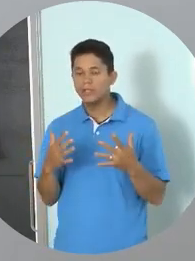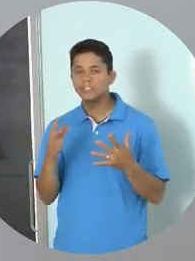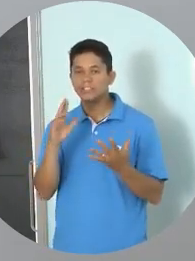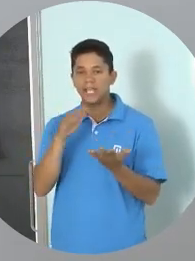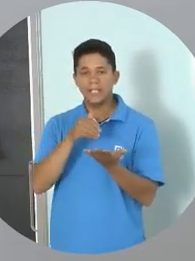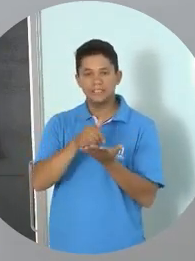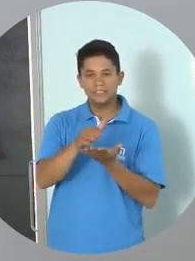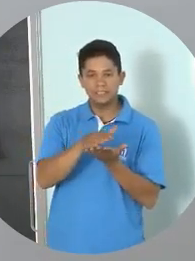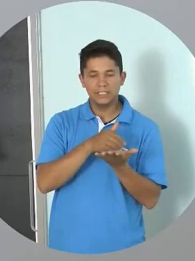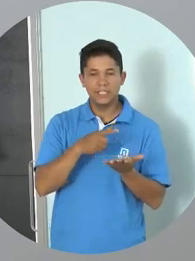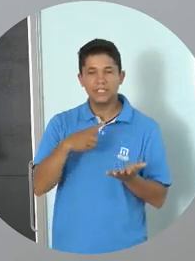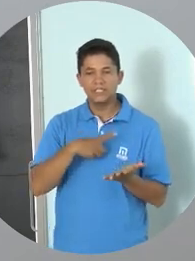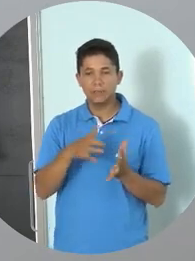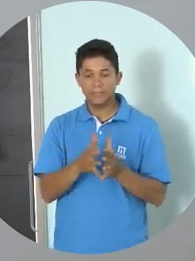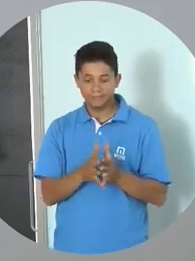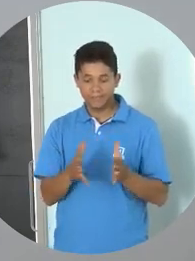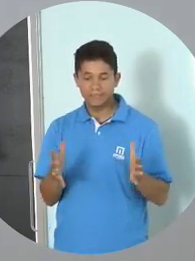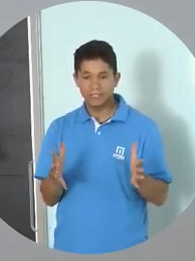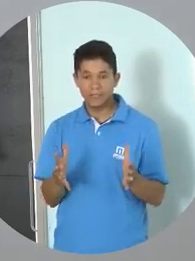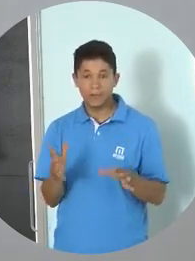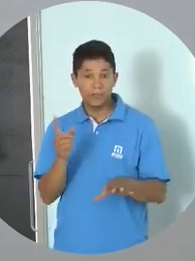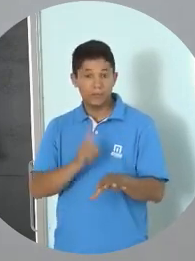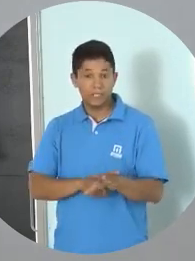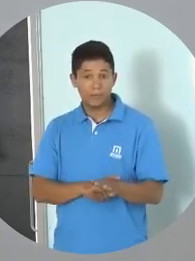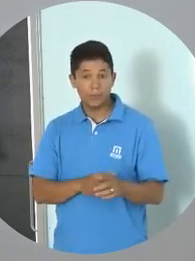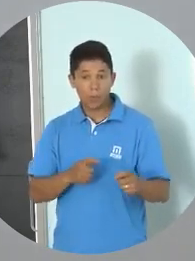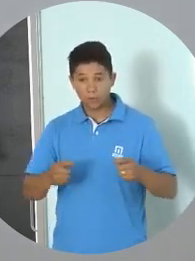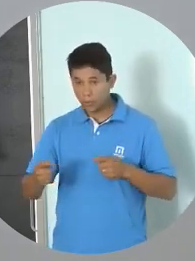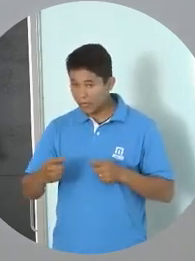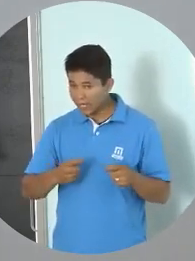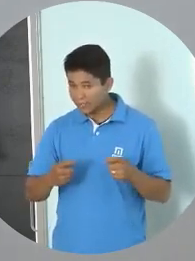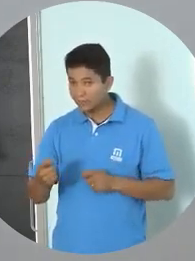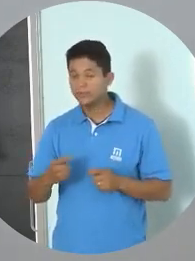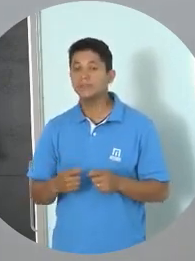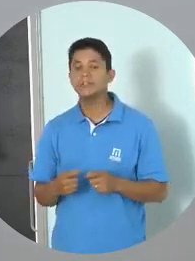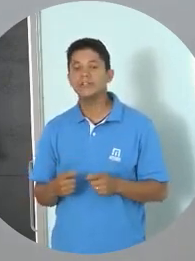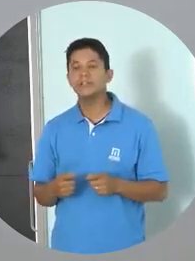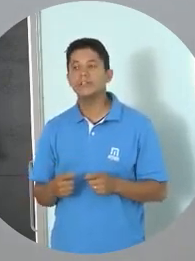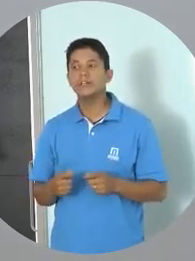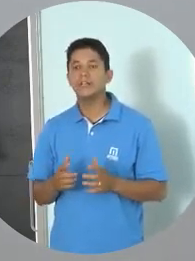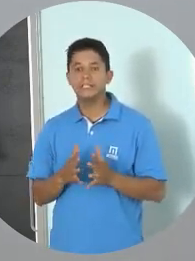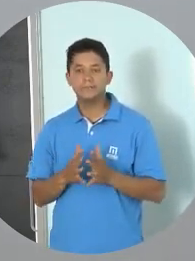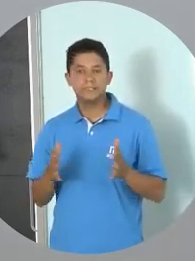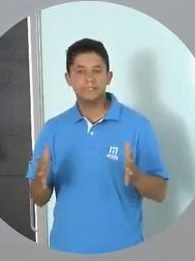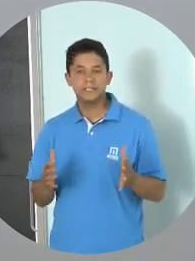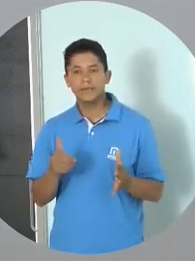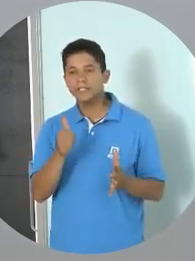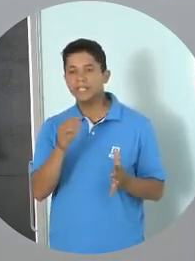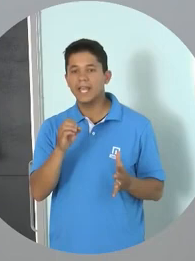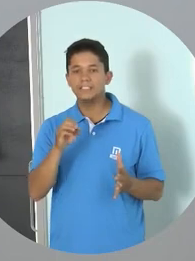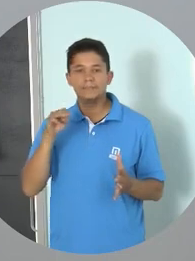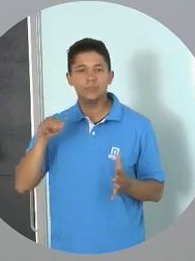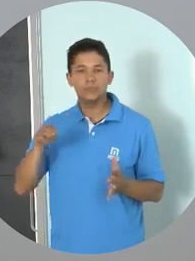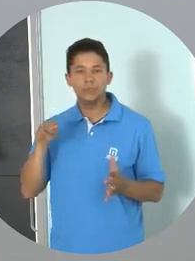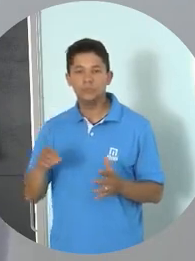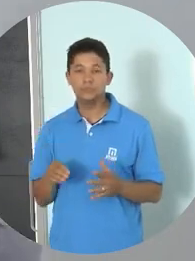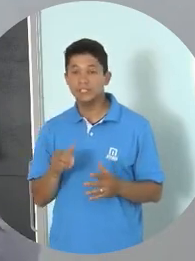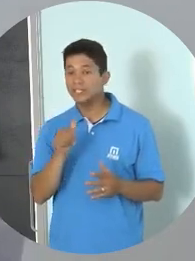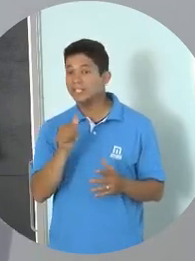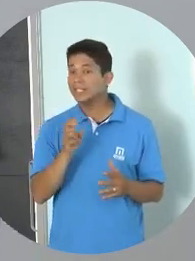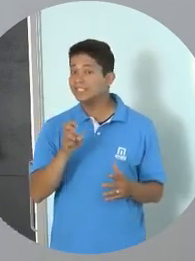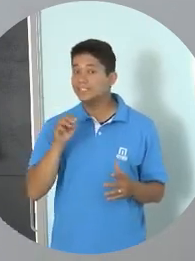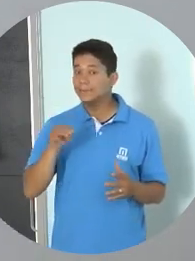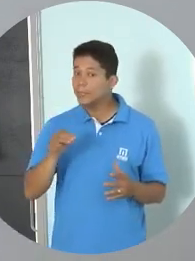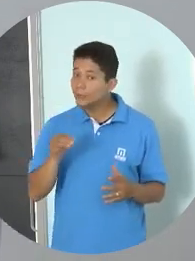resinas que têm uma expansão em um tempo controlado, a gente está falando aqui de expansão em 10 minutos, 15